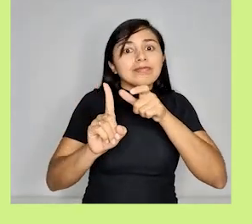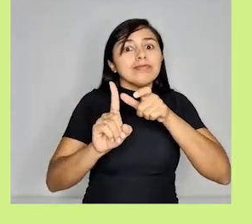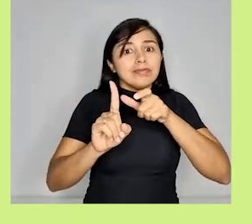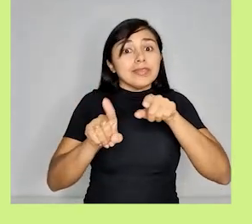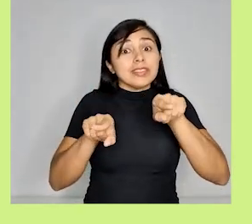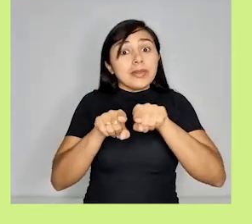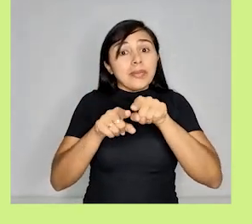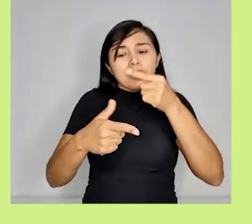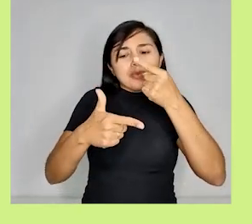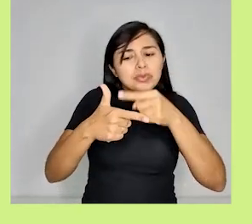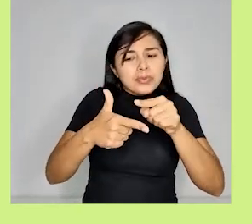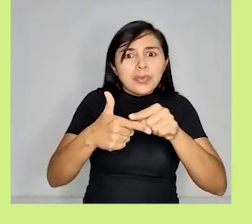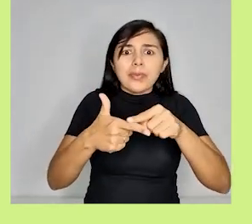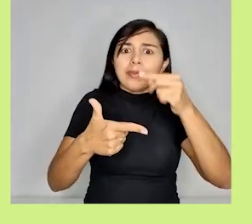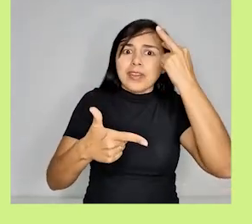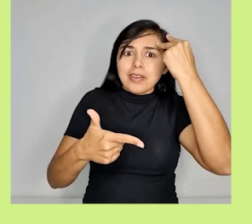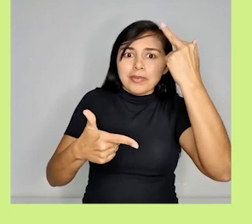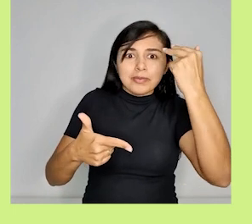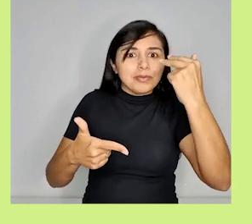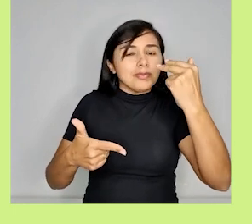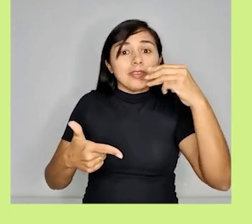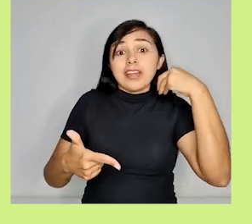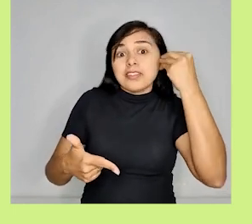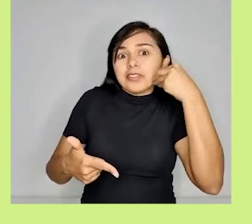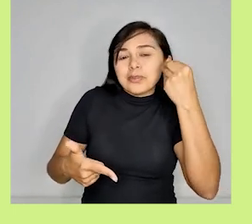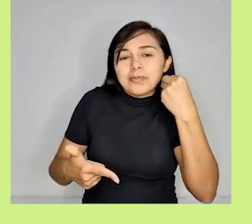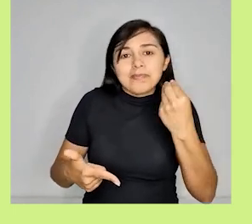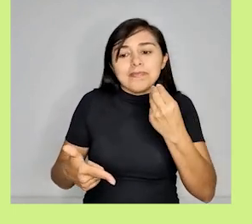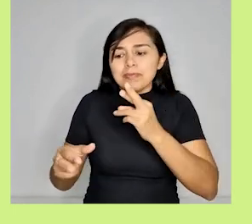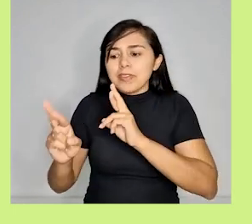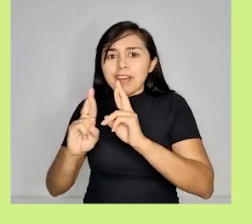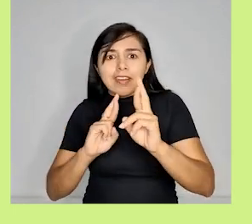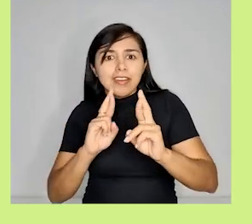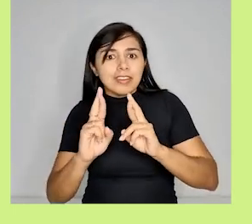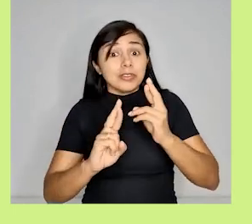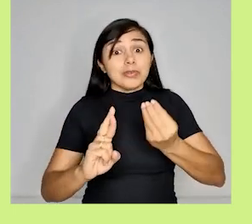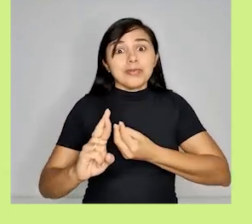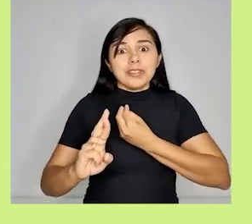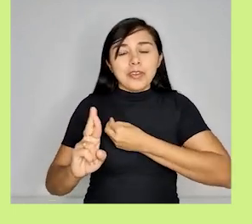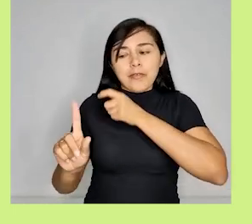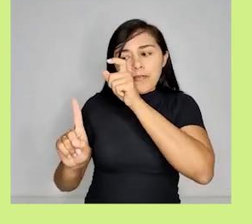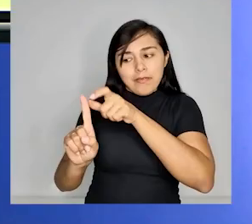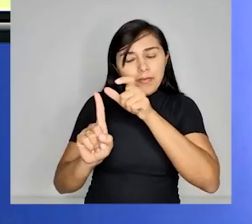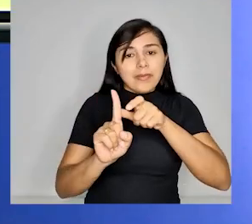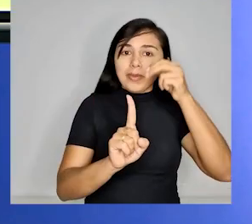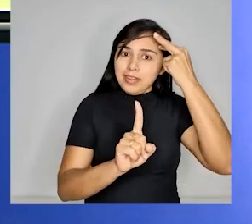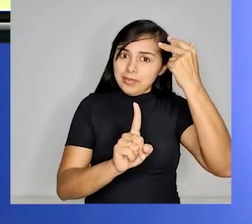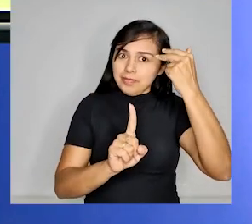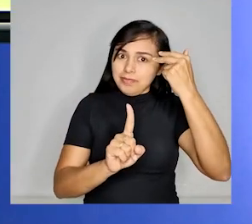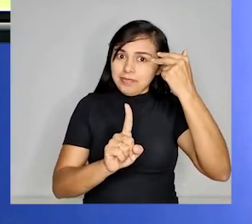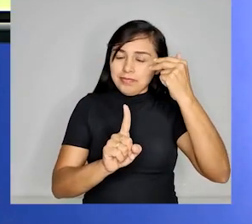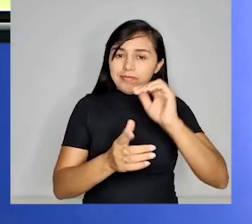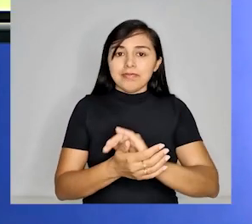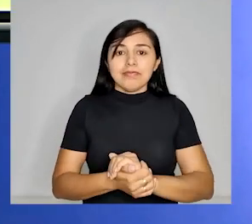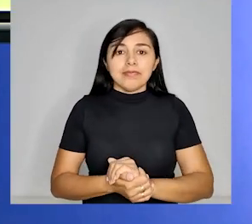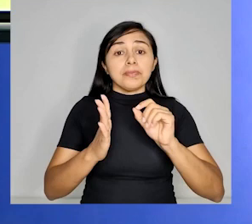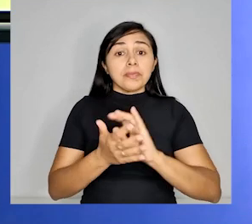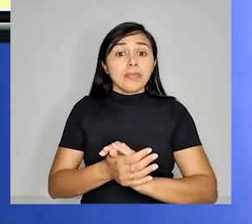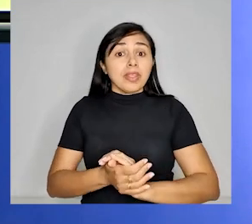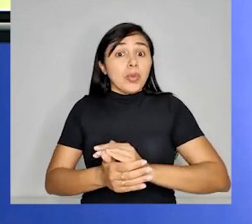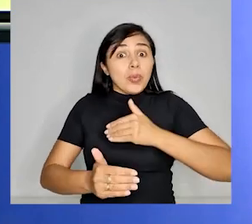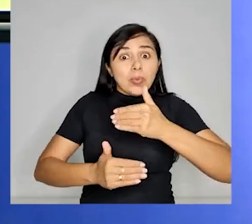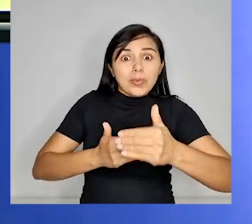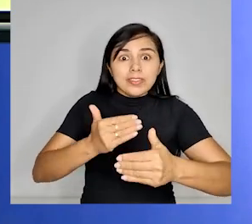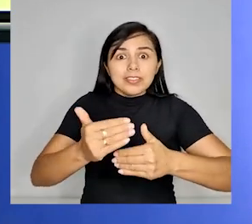situações conflituosas, que modificam as experiências, as relações e a vida das personagens. Ou seja, tiram